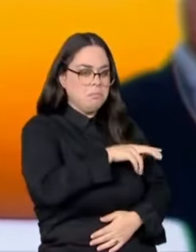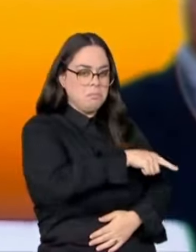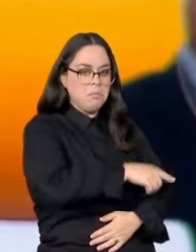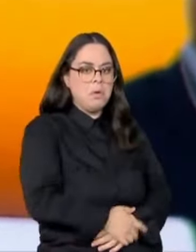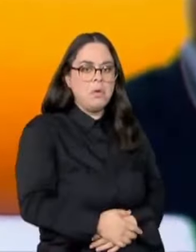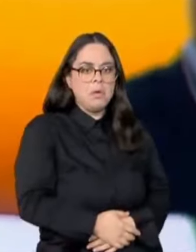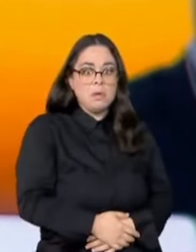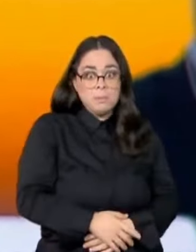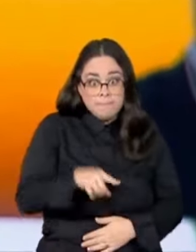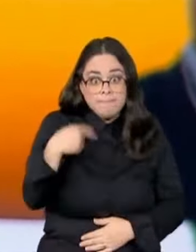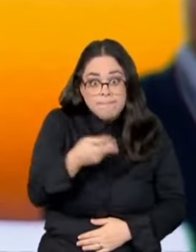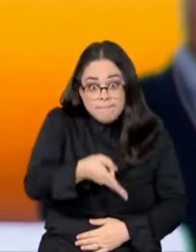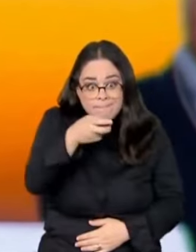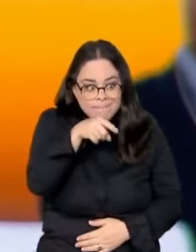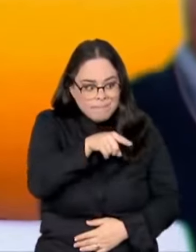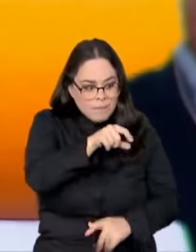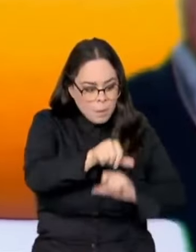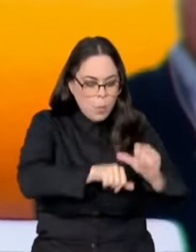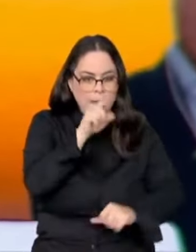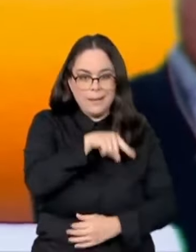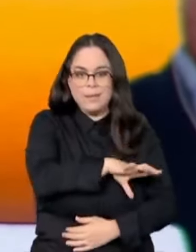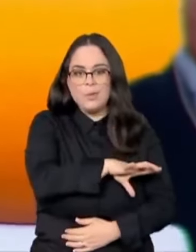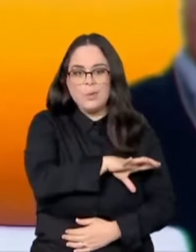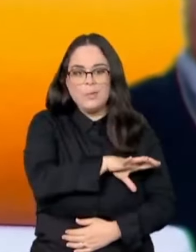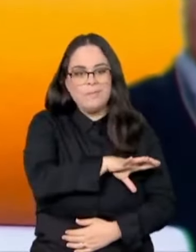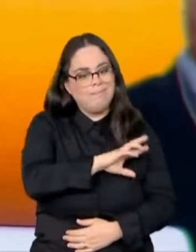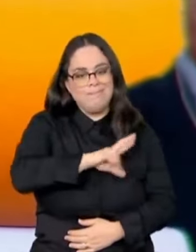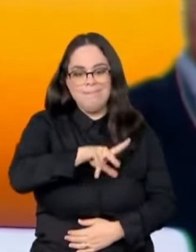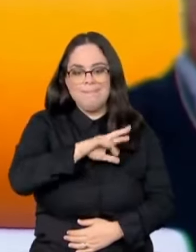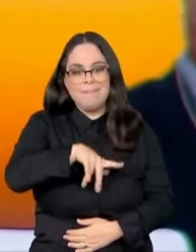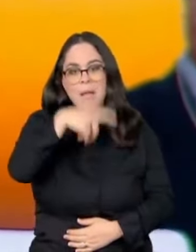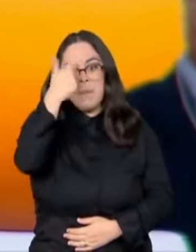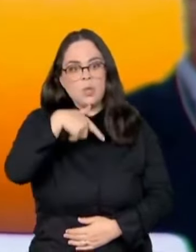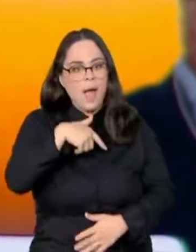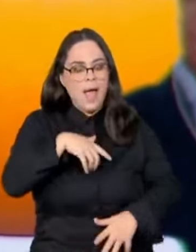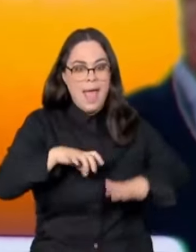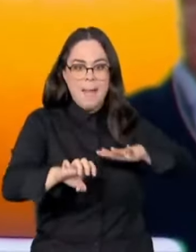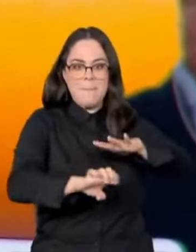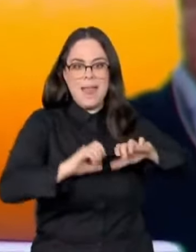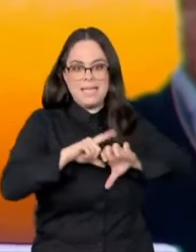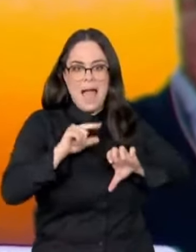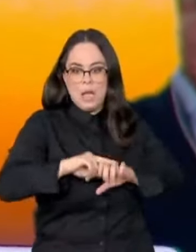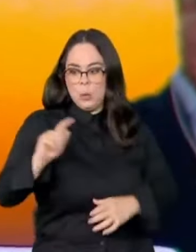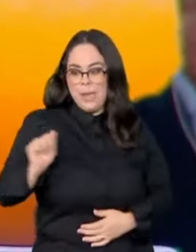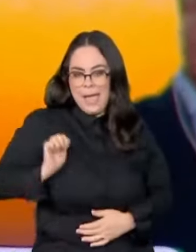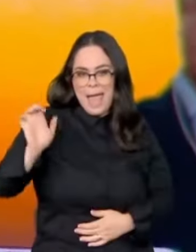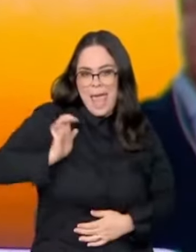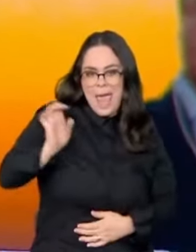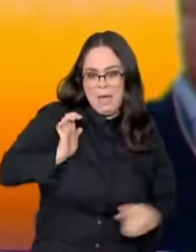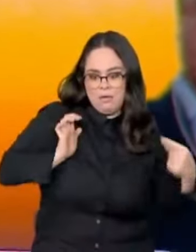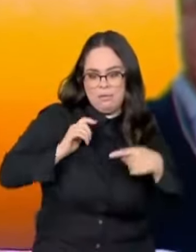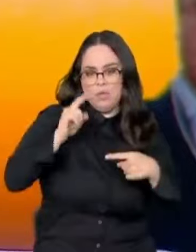E é isso que nós temos que mudar no Brasil. Não tem nenhum empresário rico, porque ele se fez rico. Quem